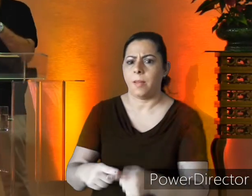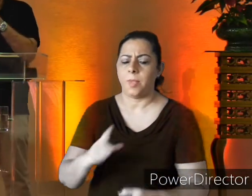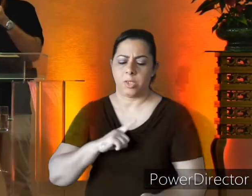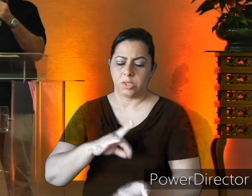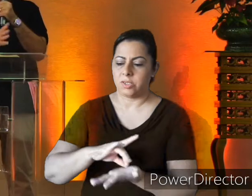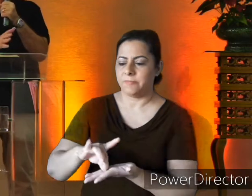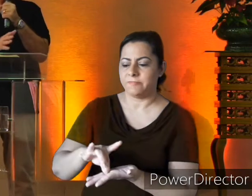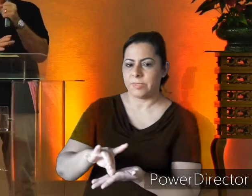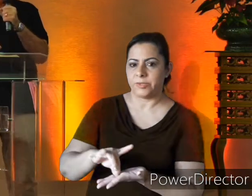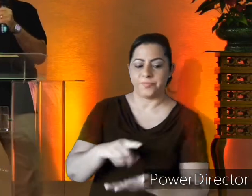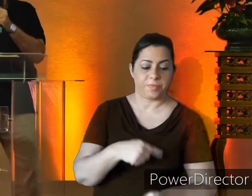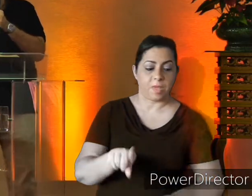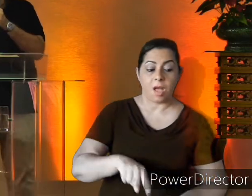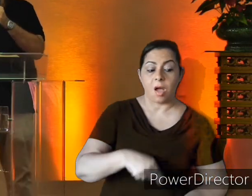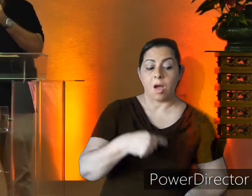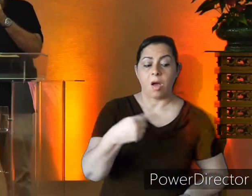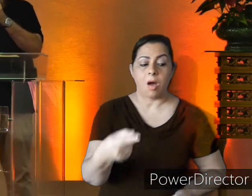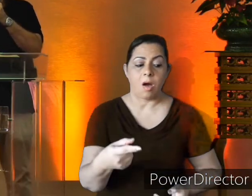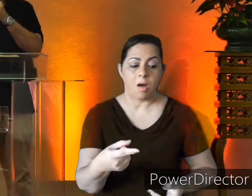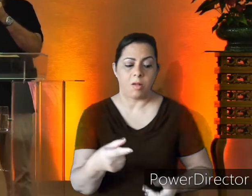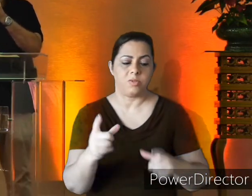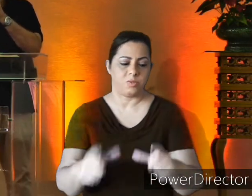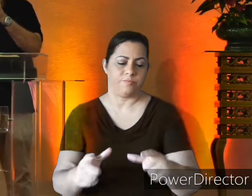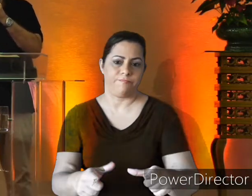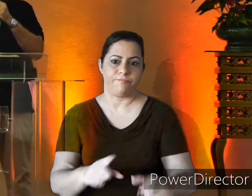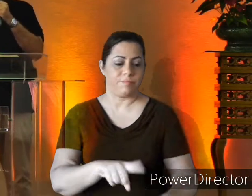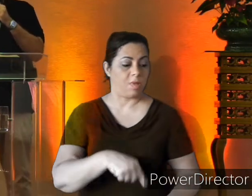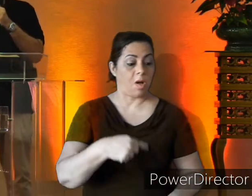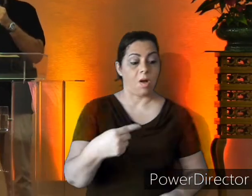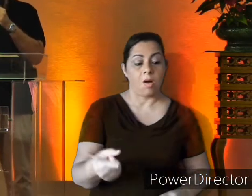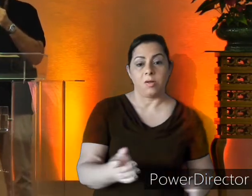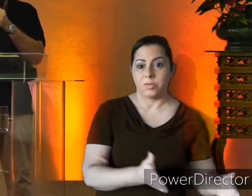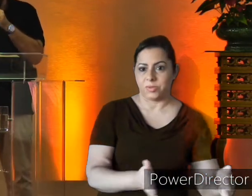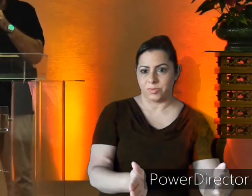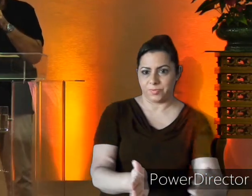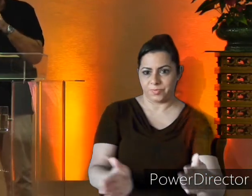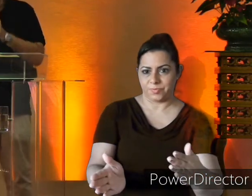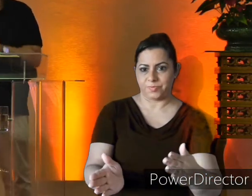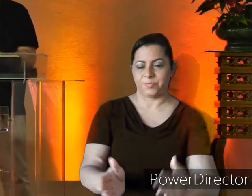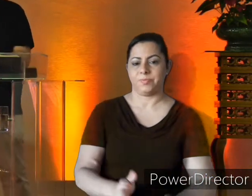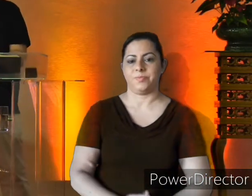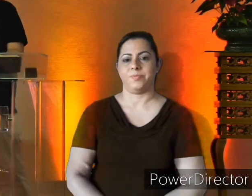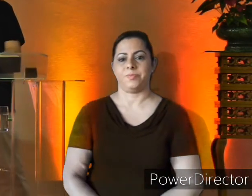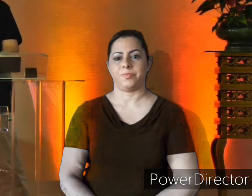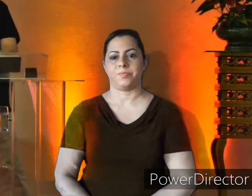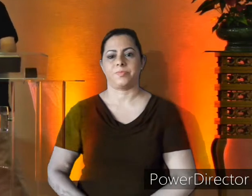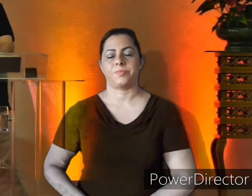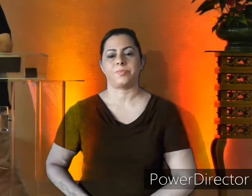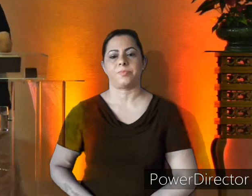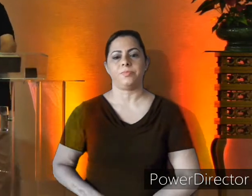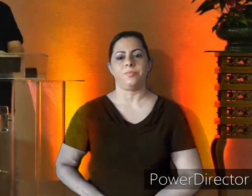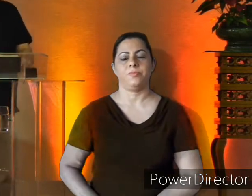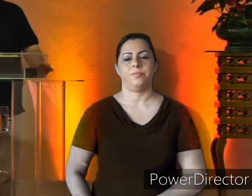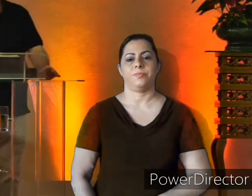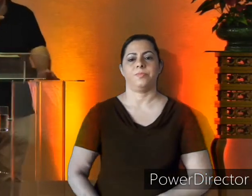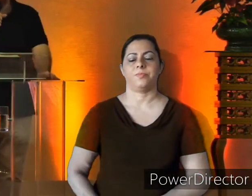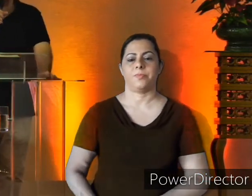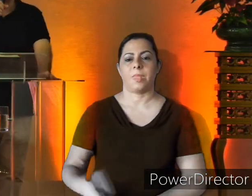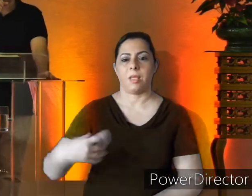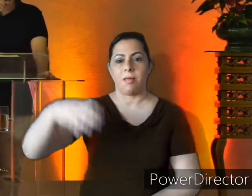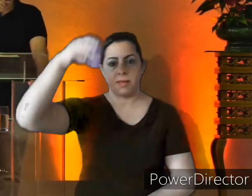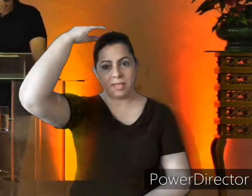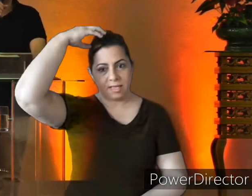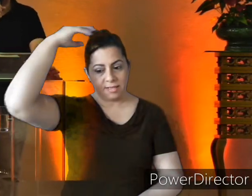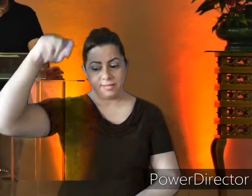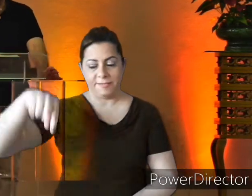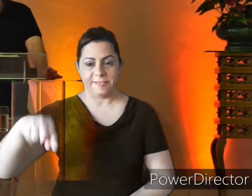outro caminho, tome outro rumo. E isso incomodou tanto o rei da Síria, porque ele mobilizava o